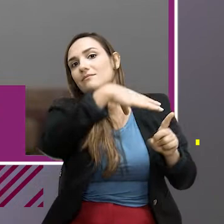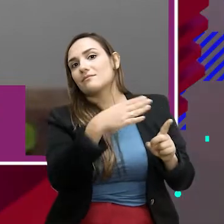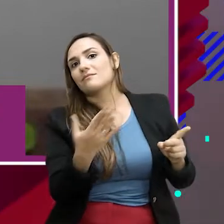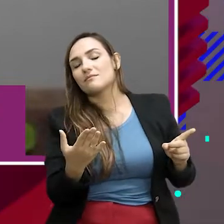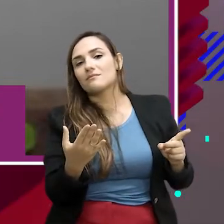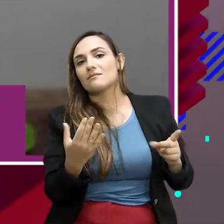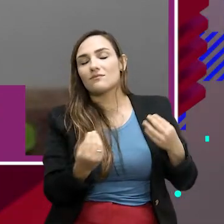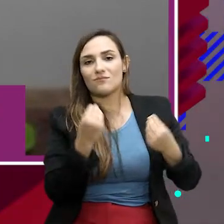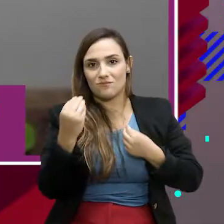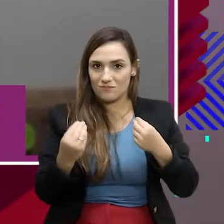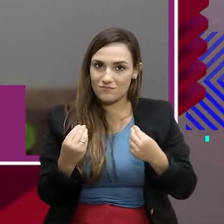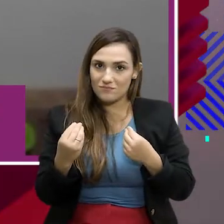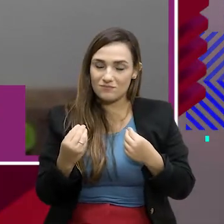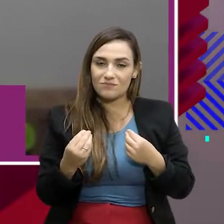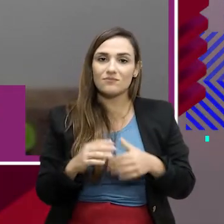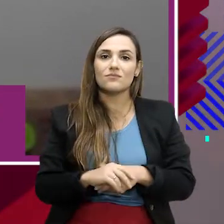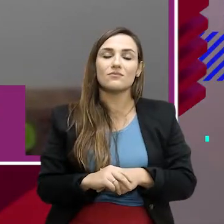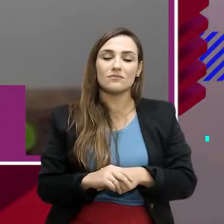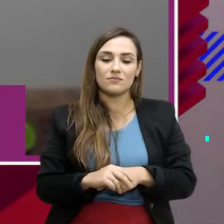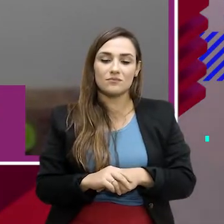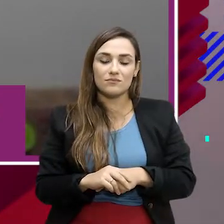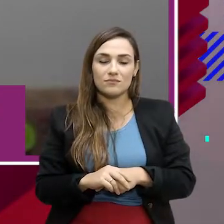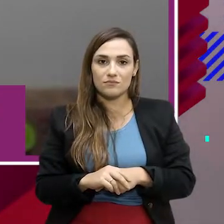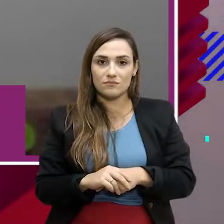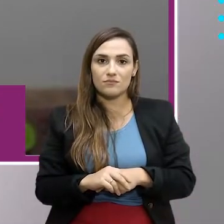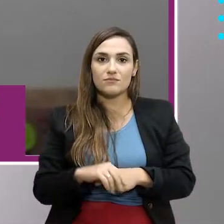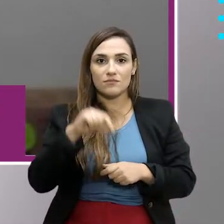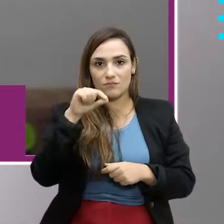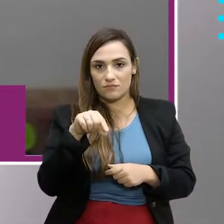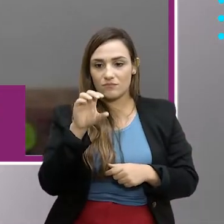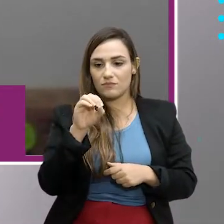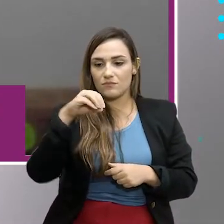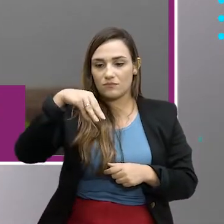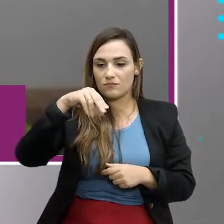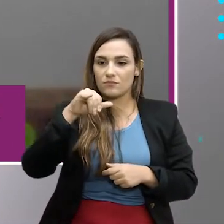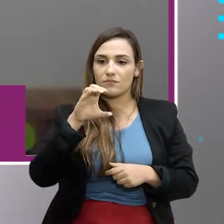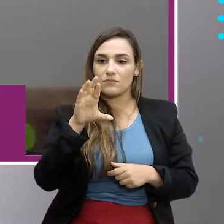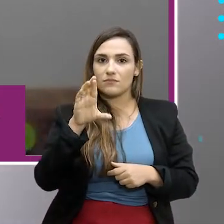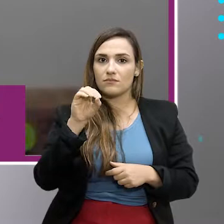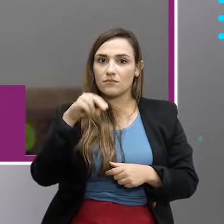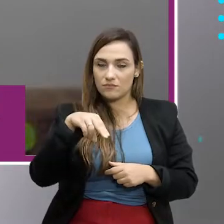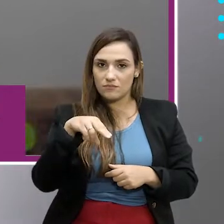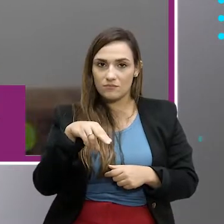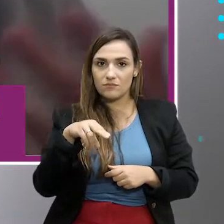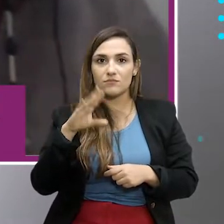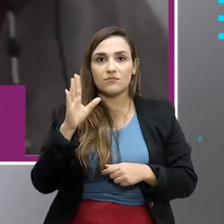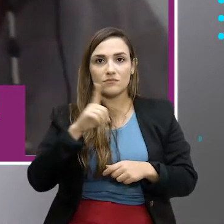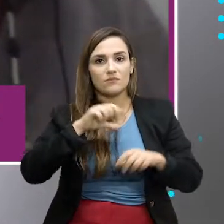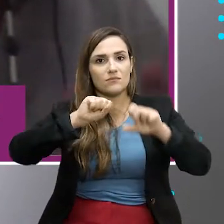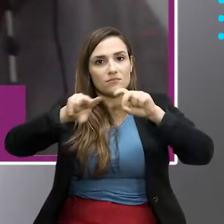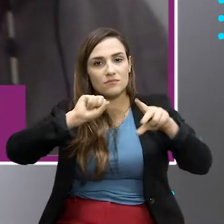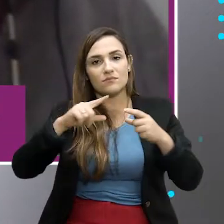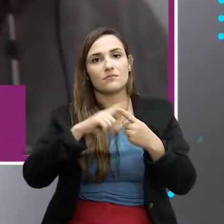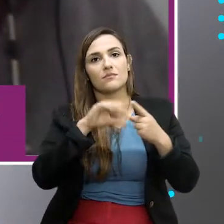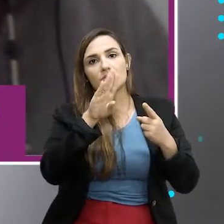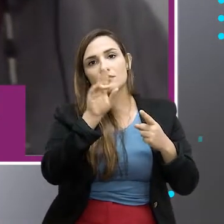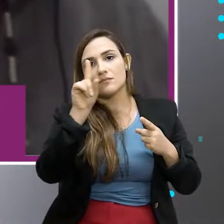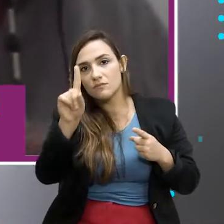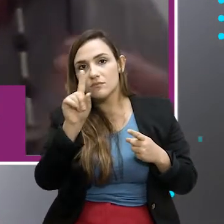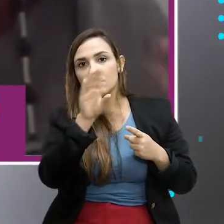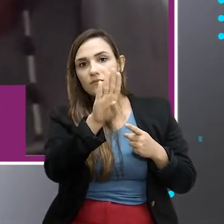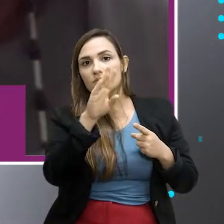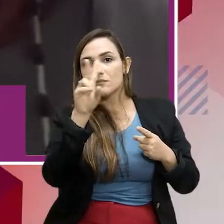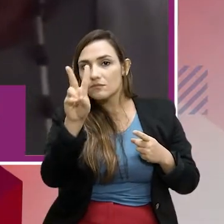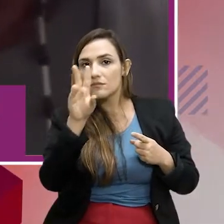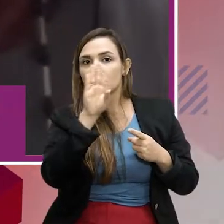Covid, com o acometimento respiratório. Então, assim, com certeza, e essa variante que se replica tanto, já